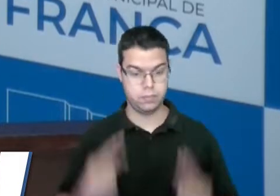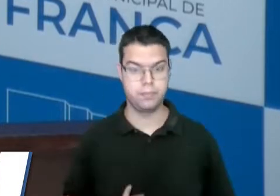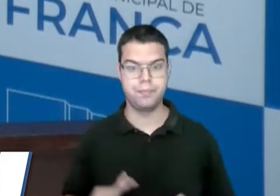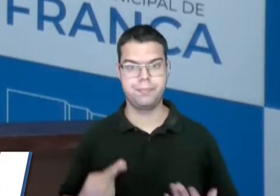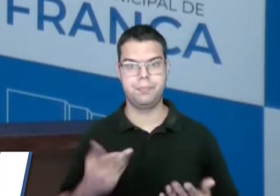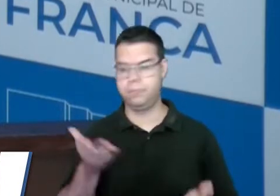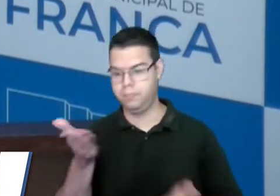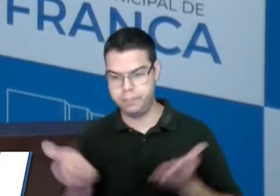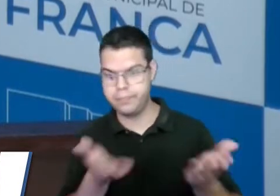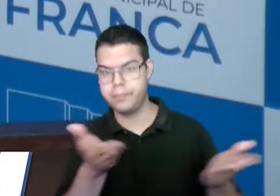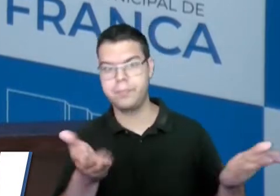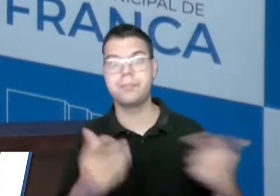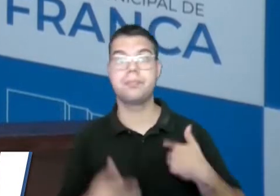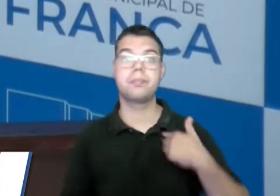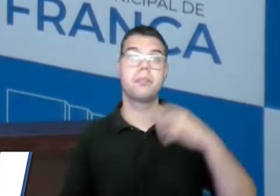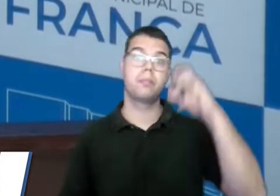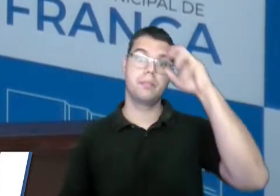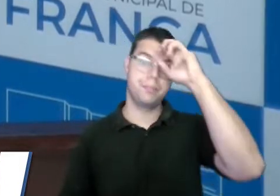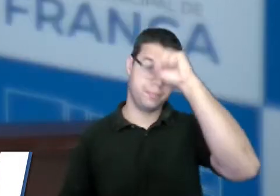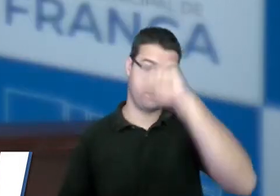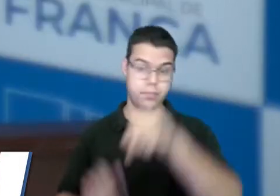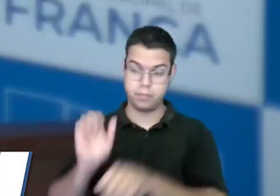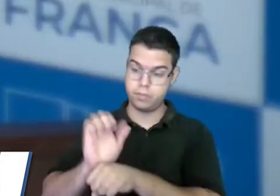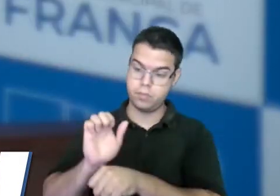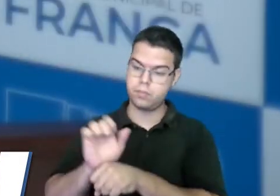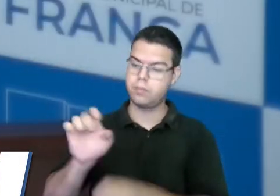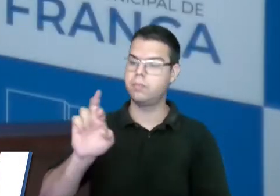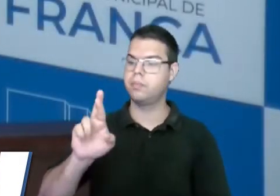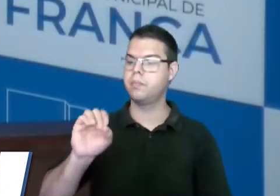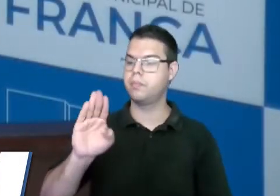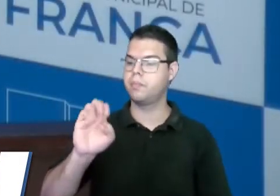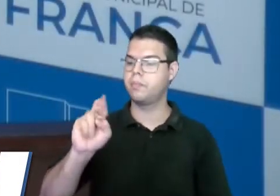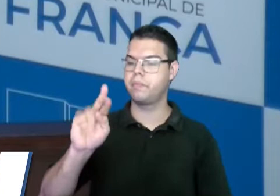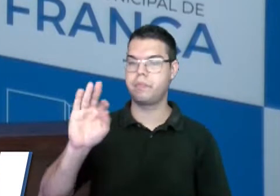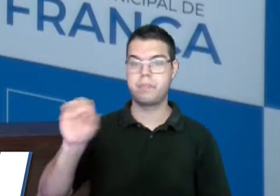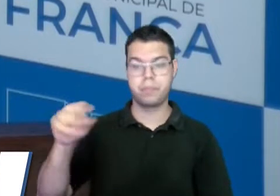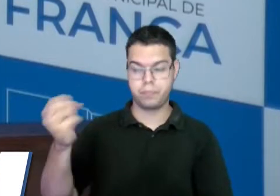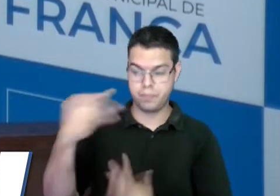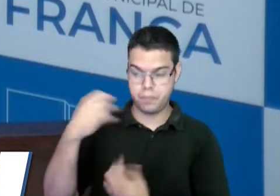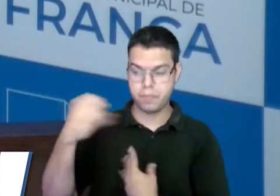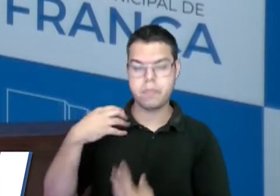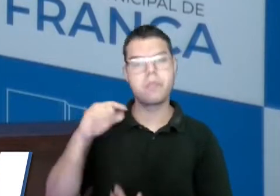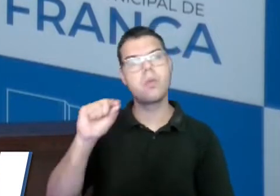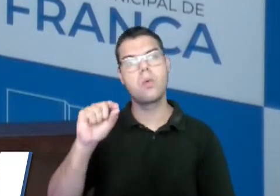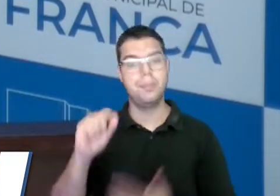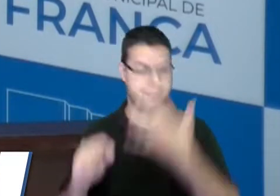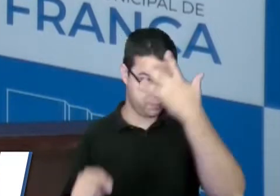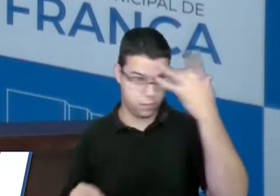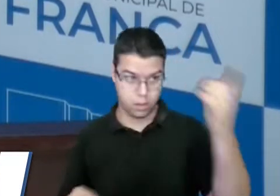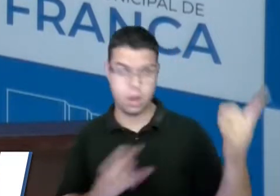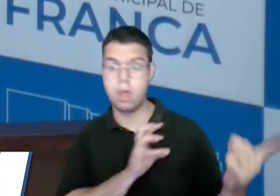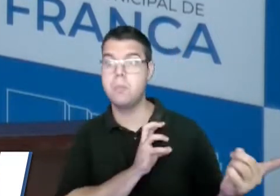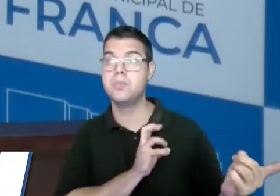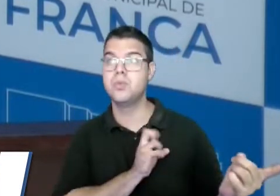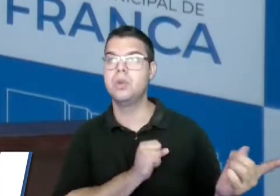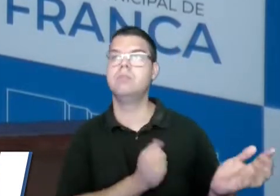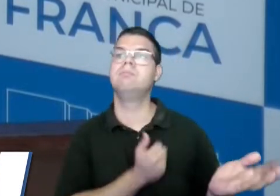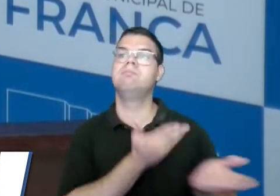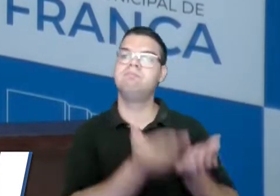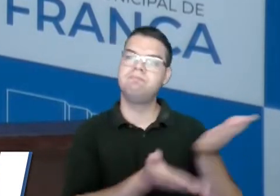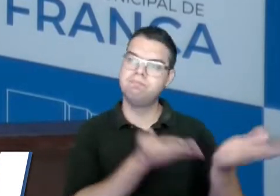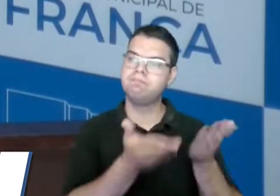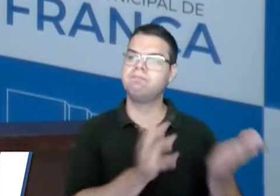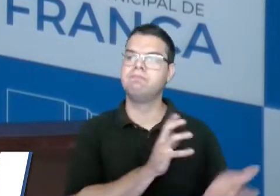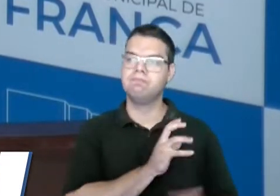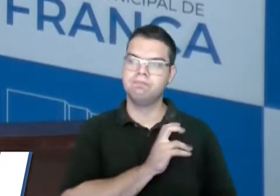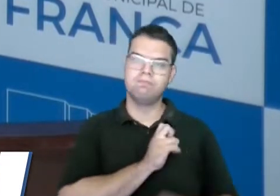eu aprendi com o deputado estadual Roberto Engler: gostar de gente e cuidar de gente, gostar de nossa gente, é o que